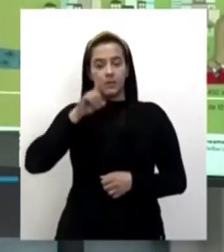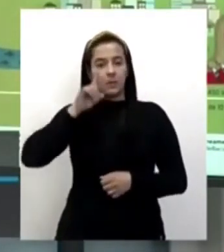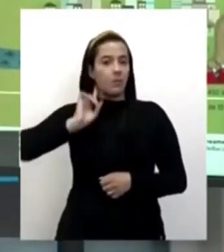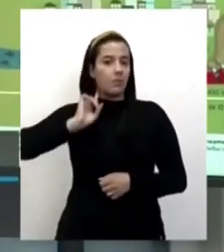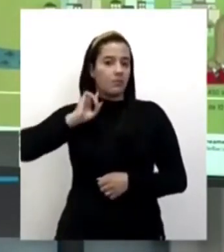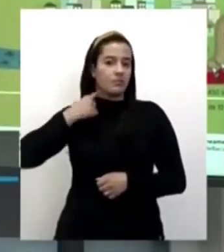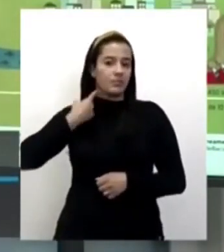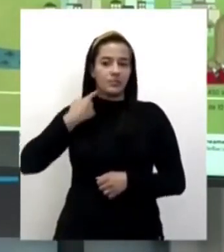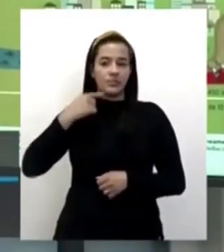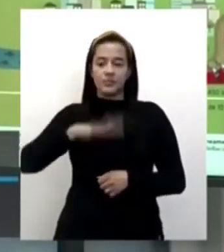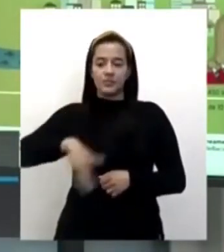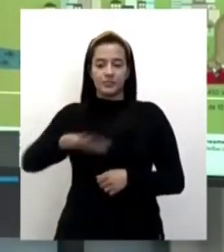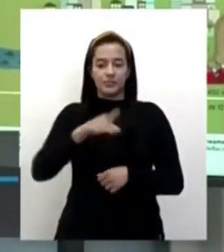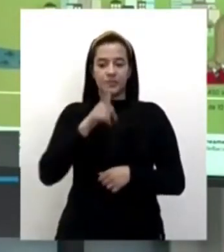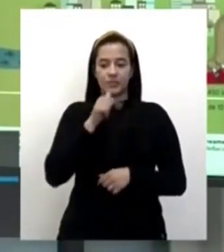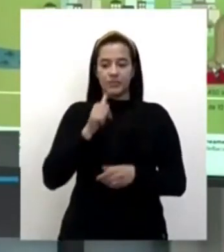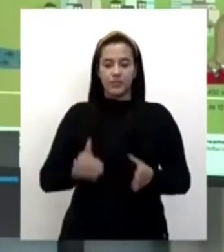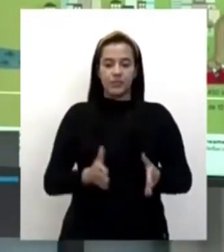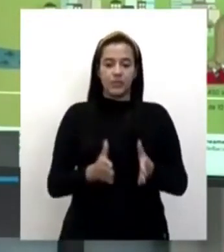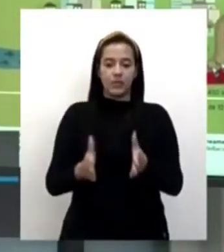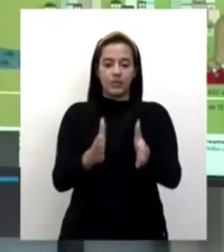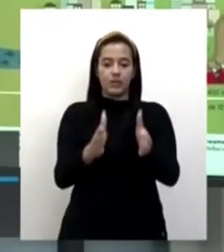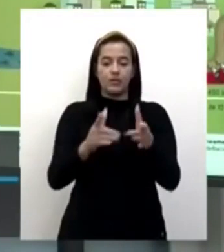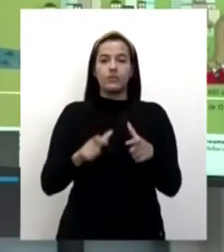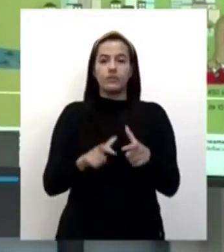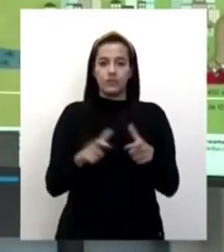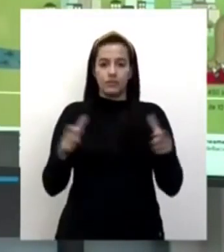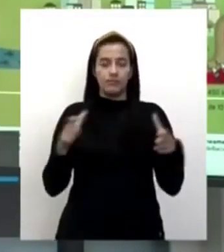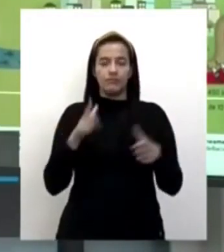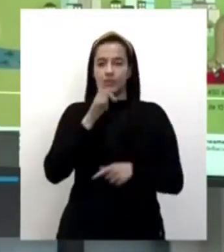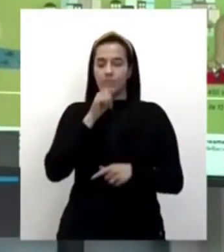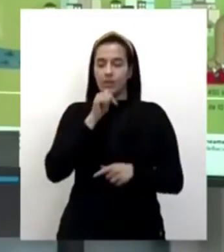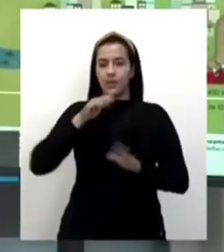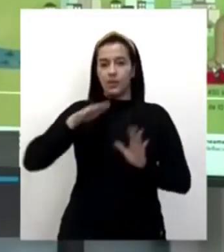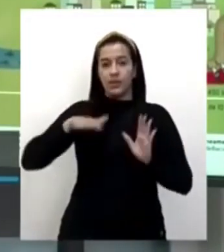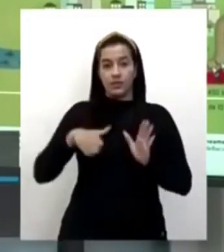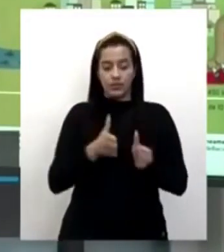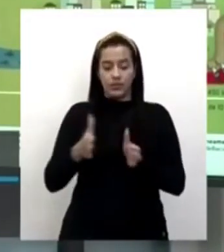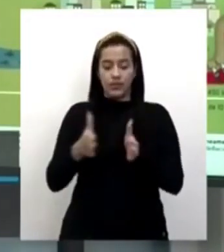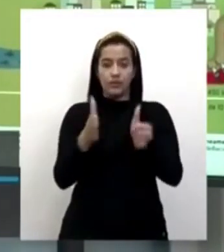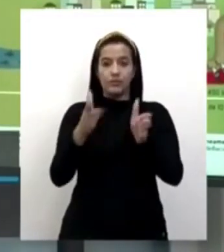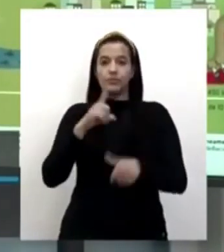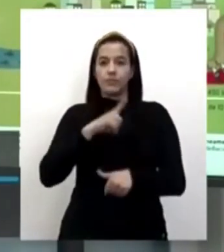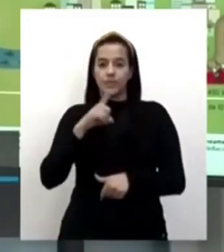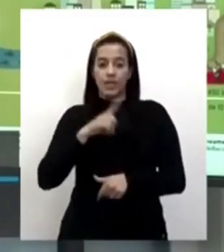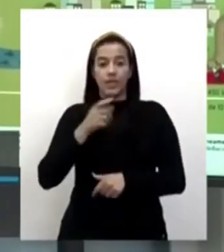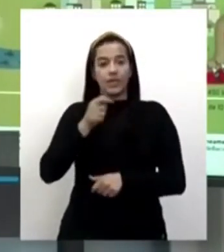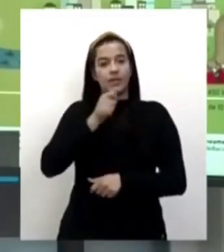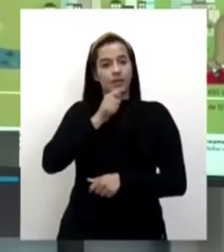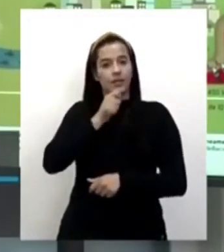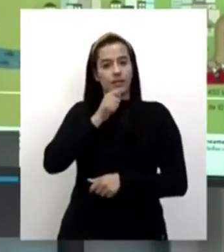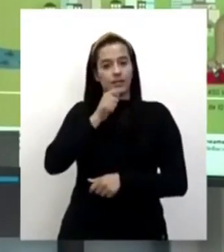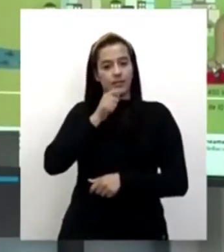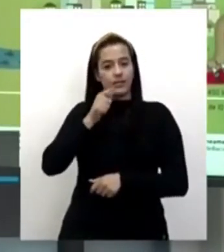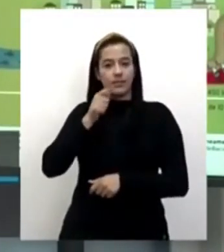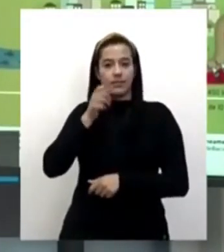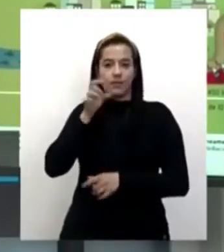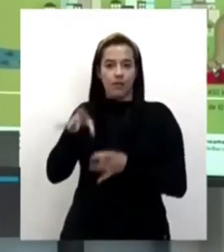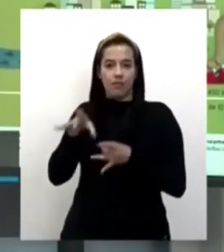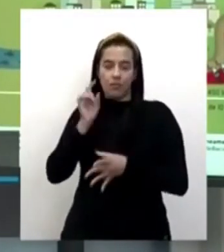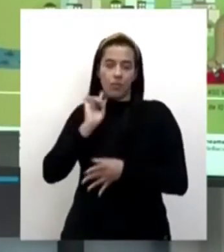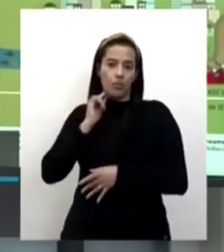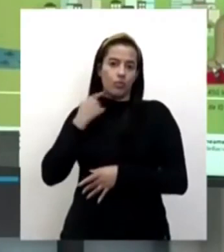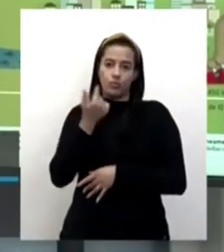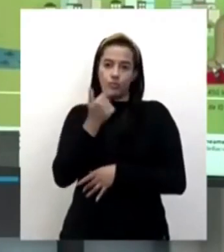viu que, né, ainda temos uma grande extensão aí de quantidade de água nos rios que ainda não poluiu, mas tem que sempre se preocupar